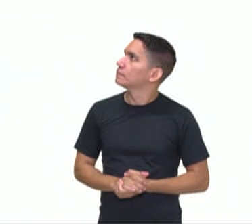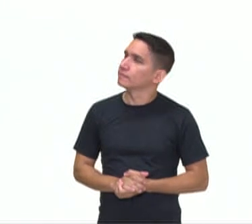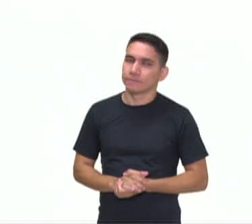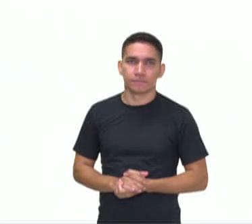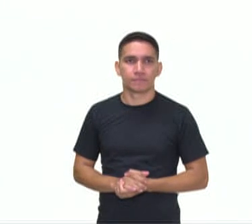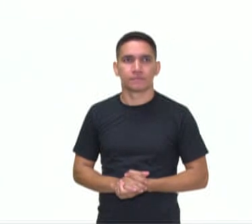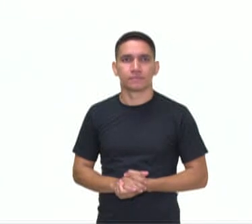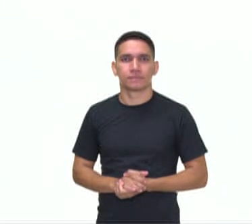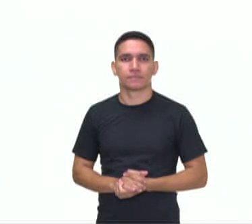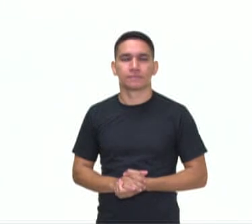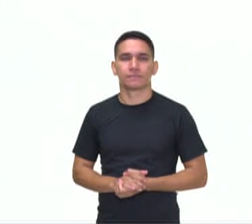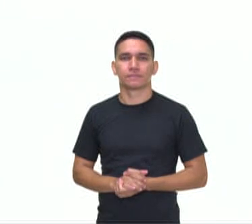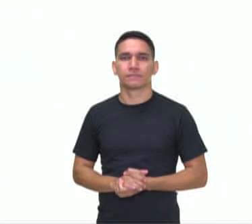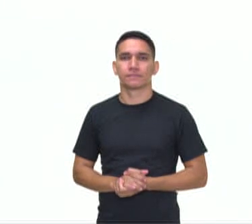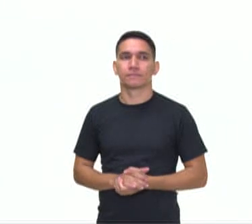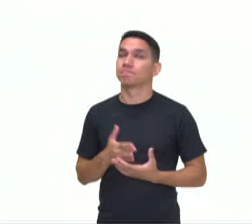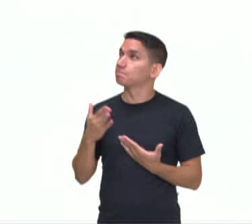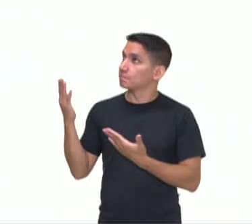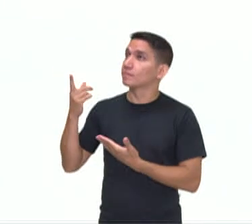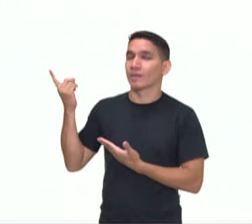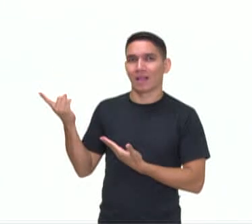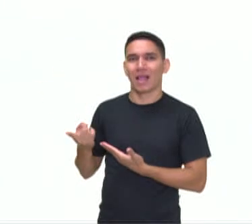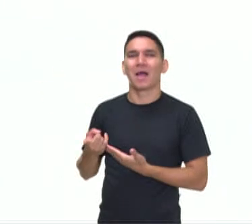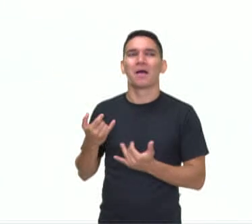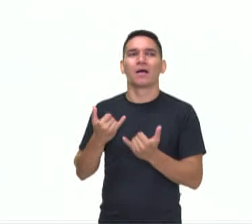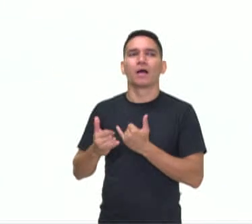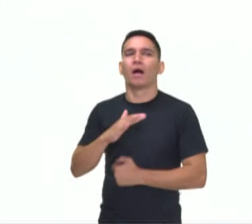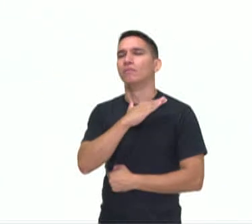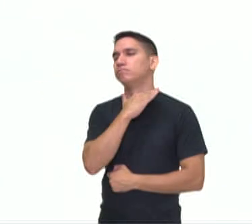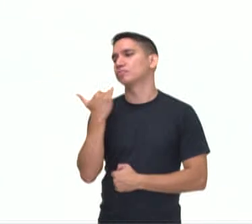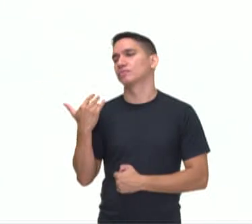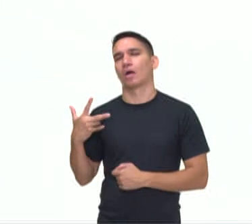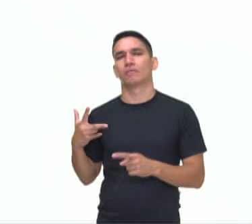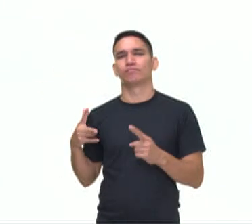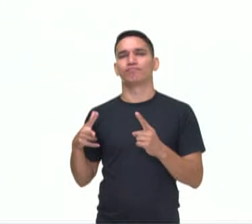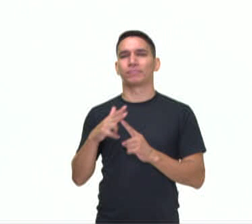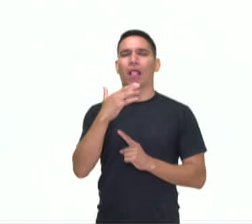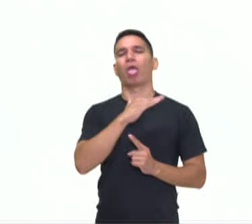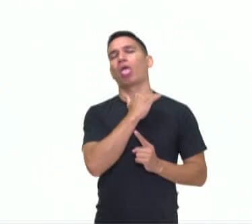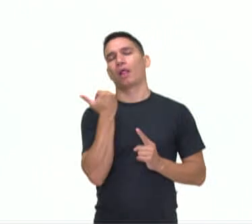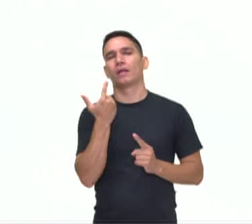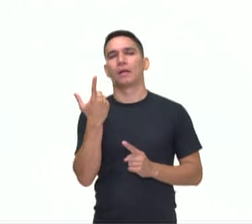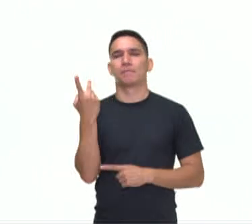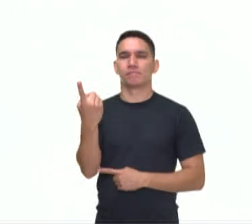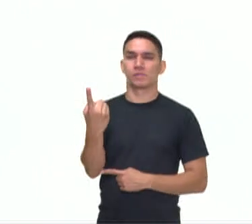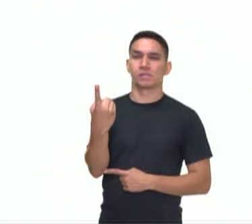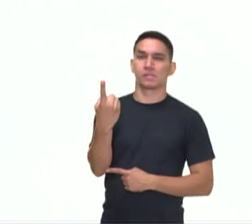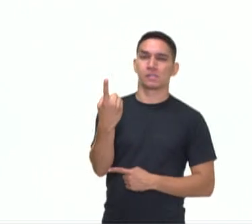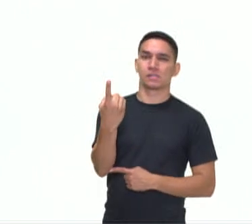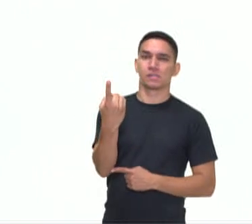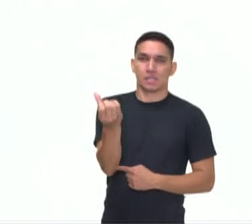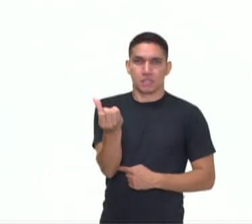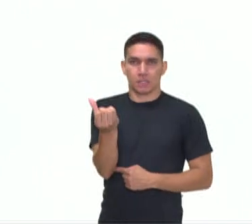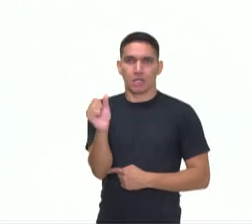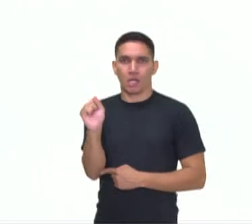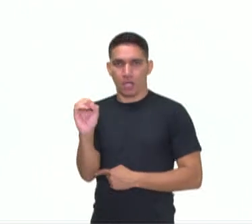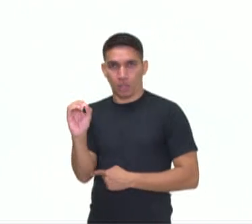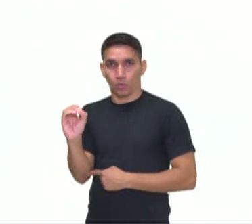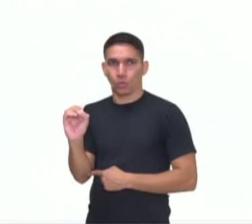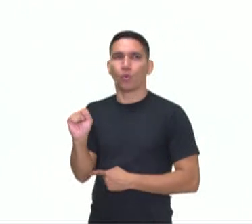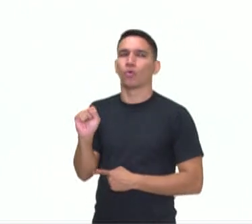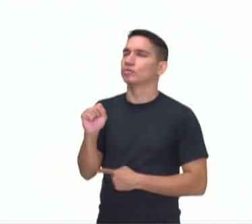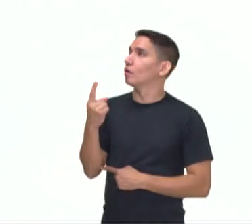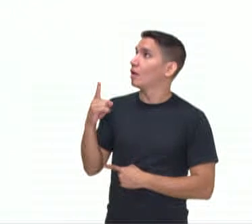senhora. Então aqui a gente tem a decapitação de São João Batista do Caravaggio, de 1608, e aqui uma Madonna com diadema azul